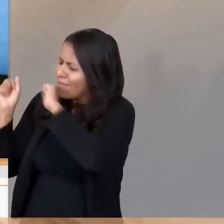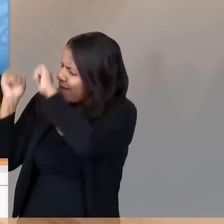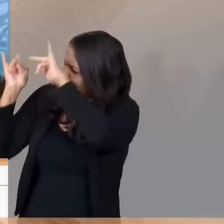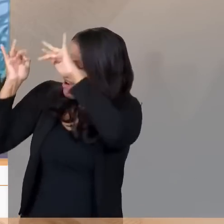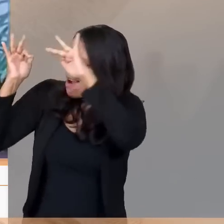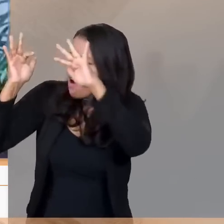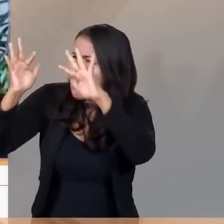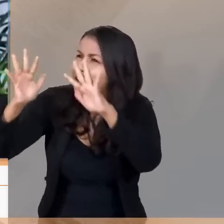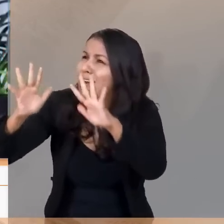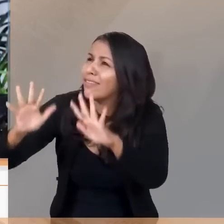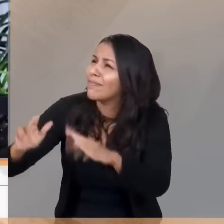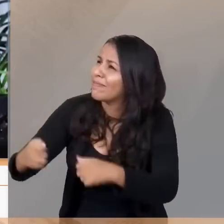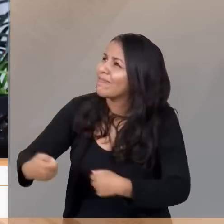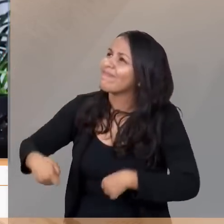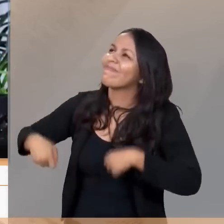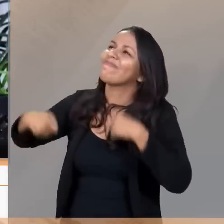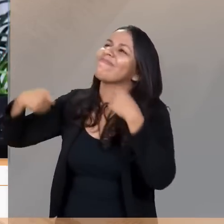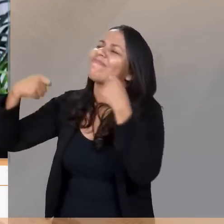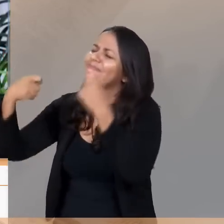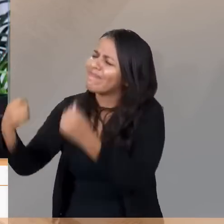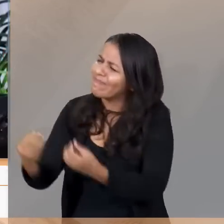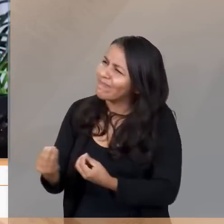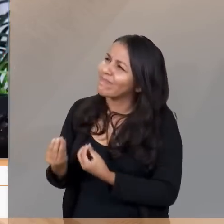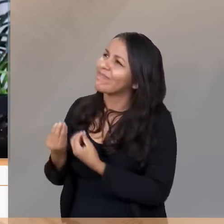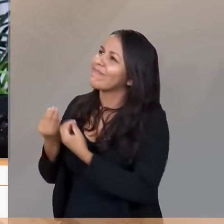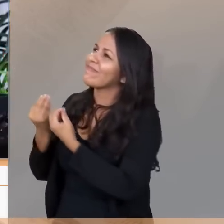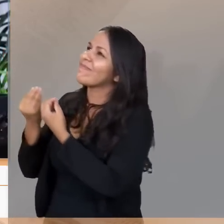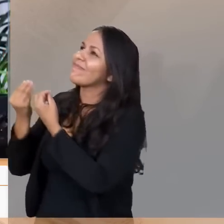multidão de quanto a ti